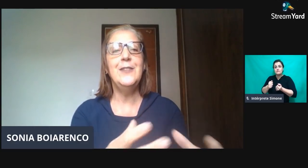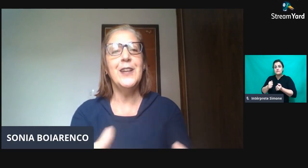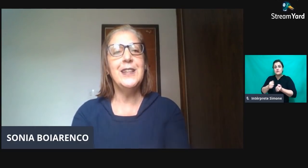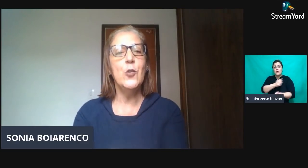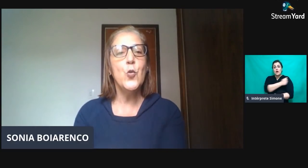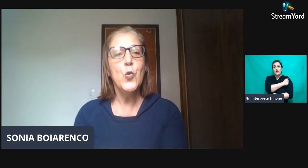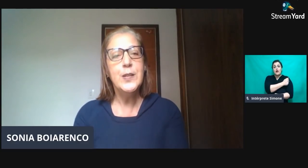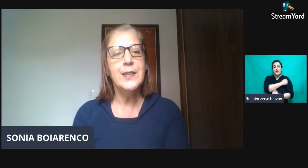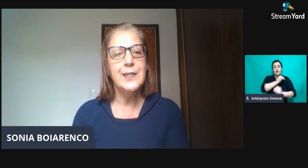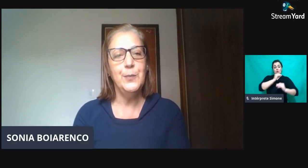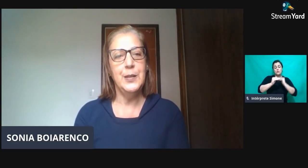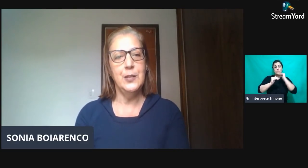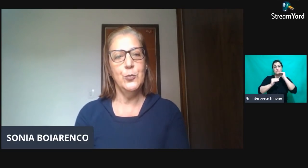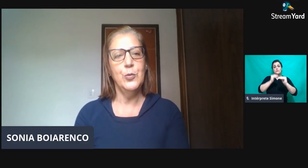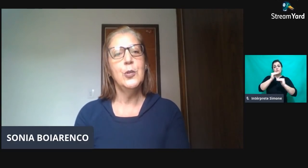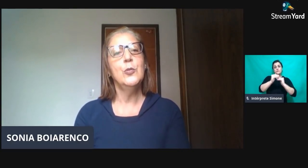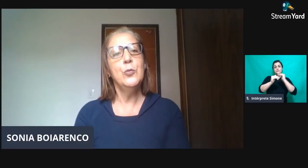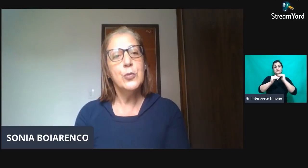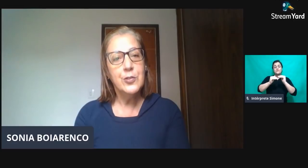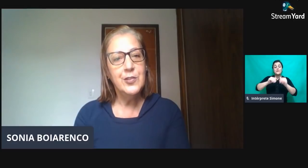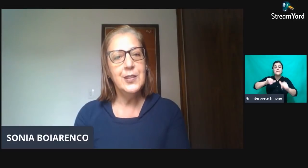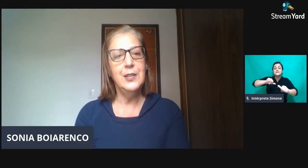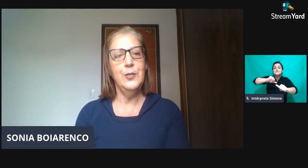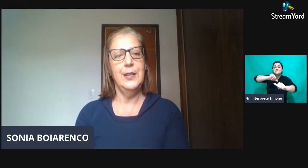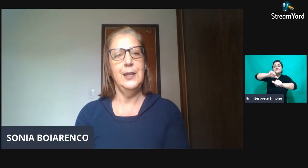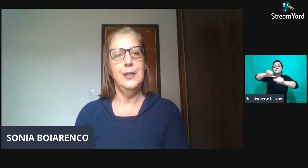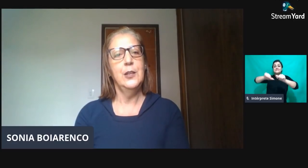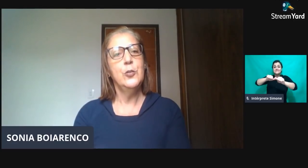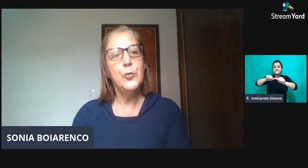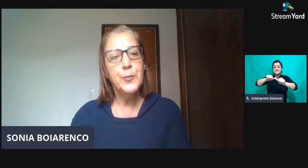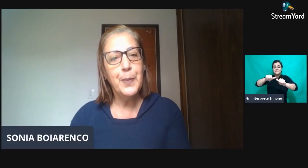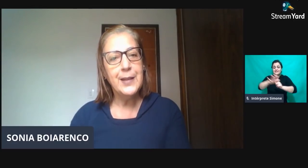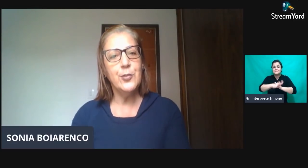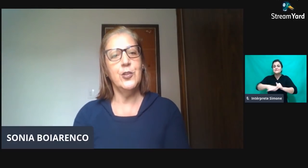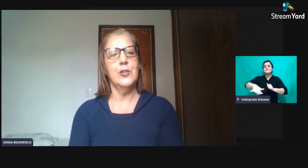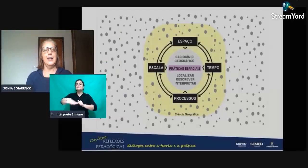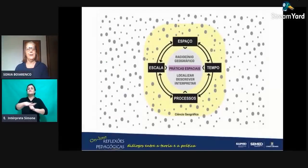porque ele vai ter o conhecimento do cotidiano